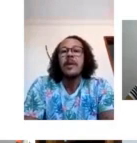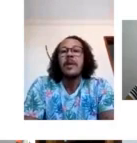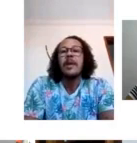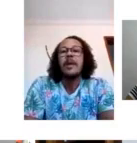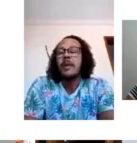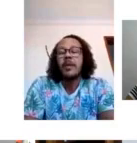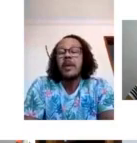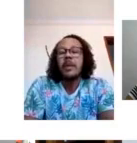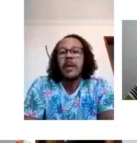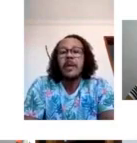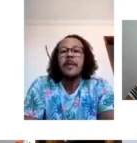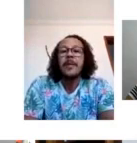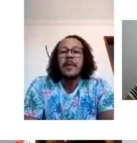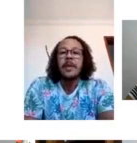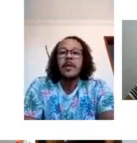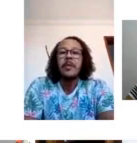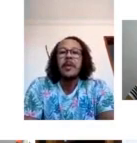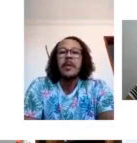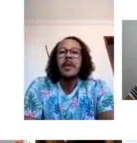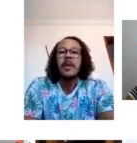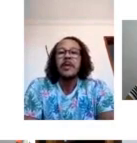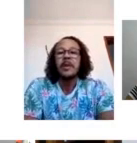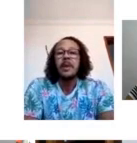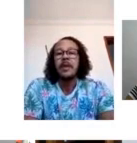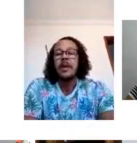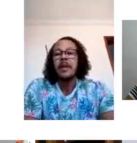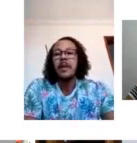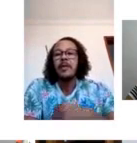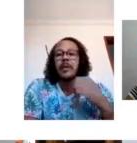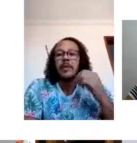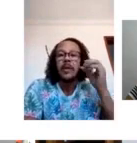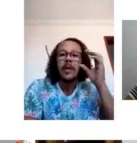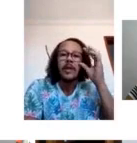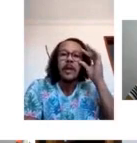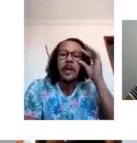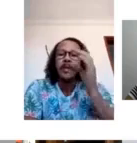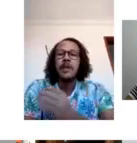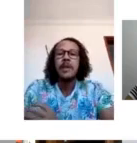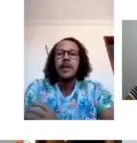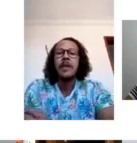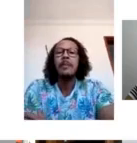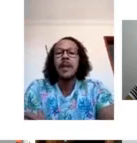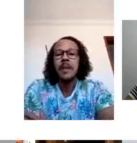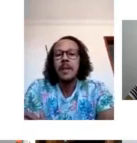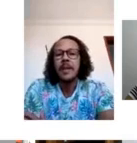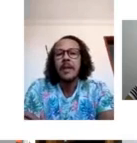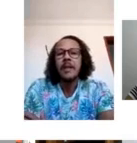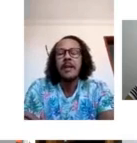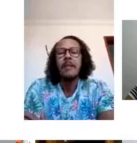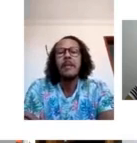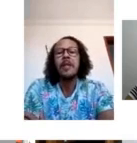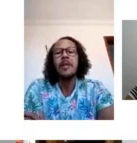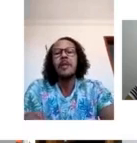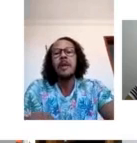remoto, ou melhor, híbrido, perdão. O ensino híbrido, né? Quer dizer, eu estava na sala de aula, os alunos estavam na sala de aula, parte